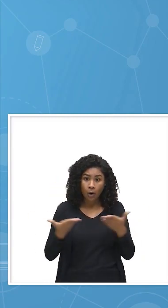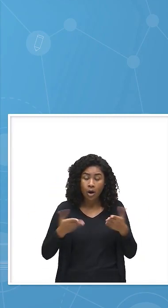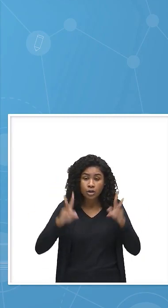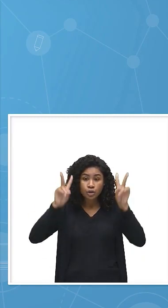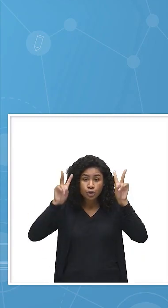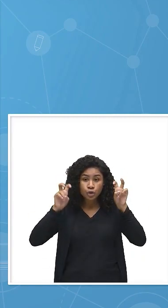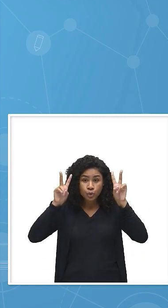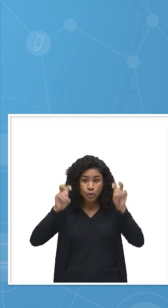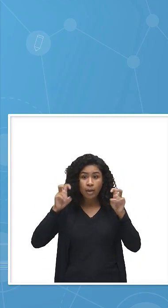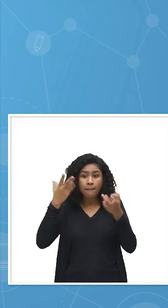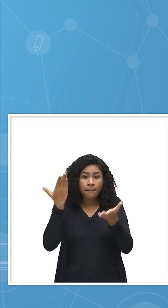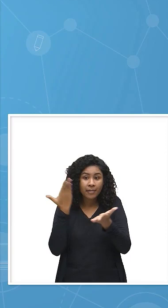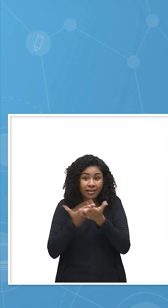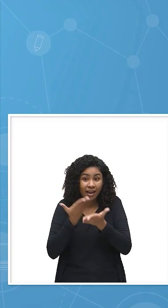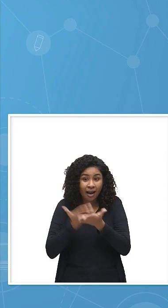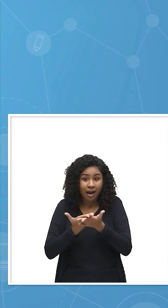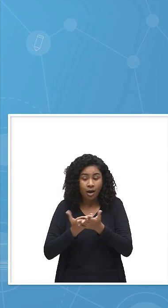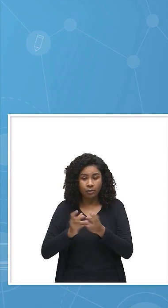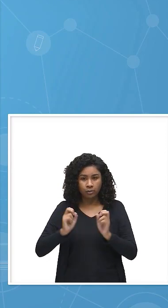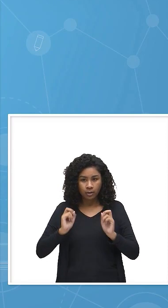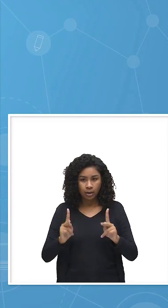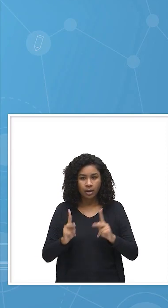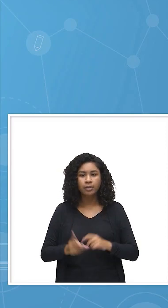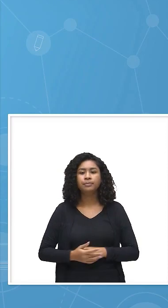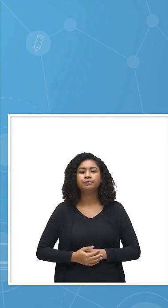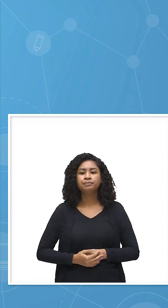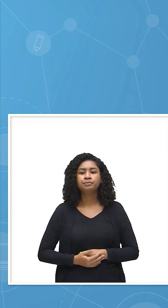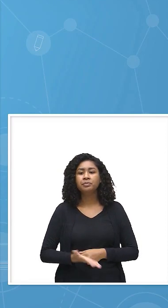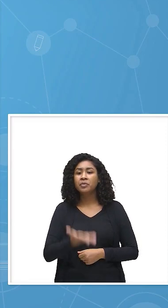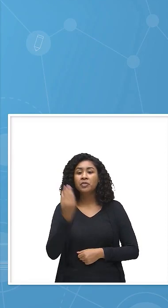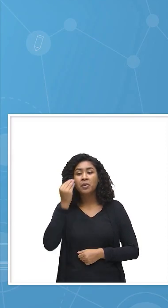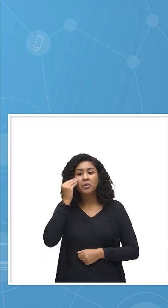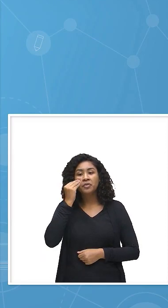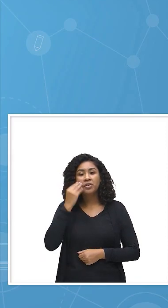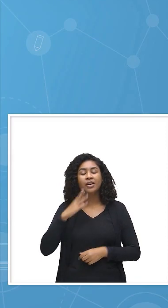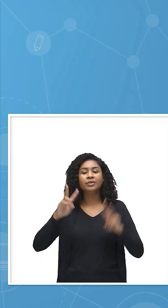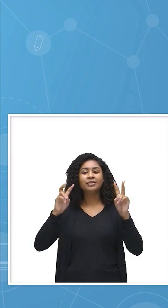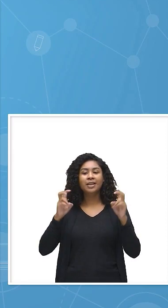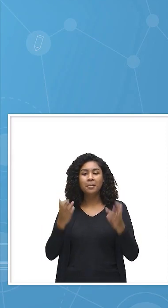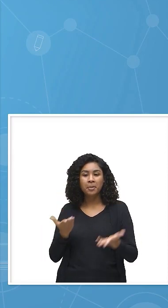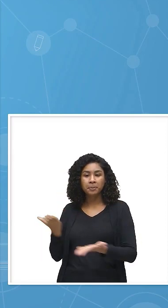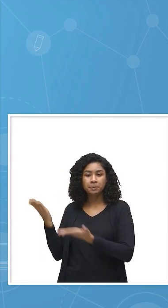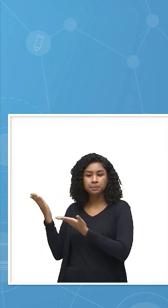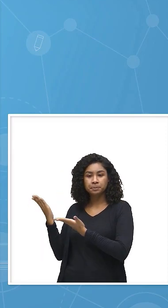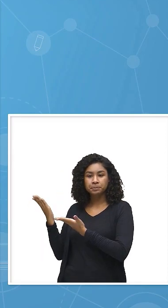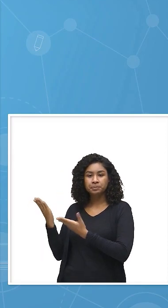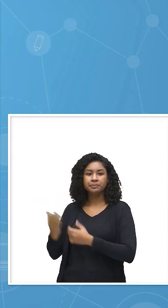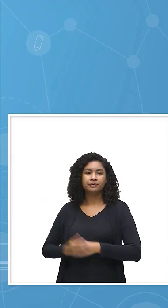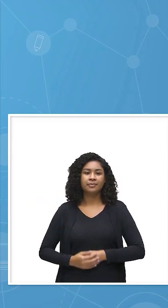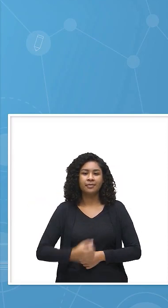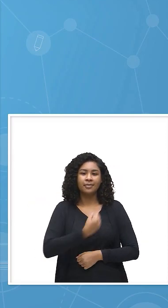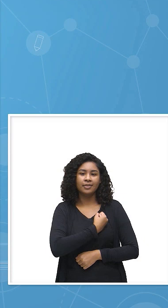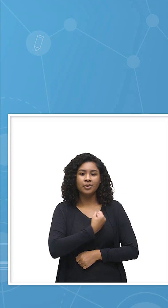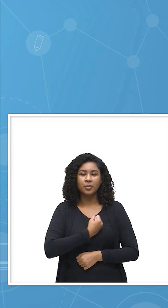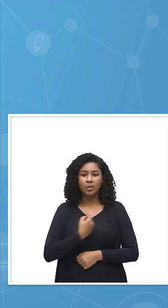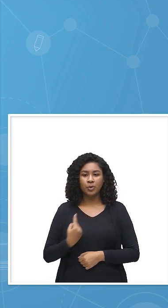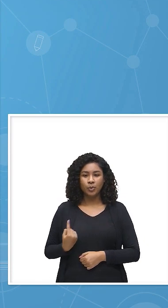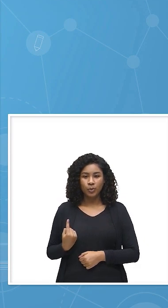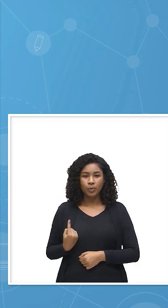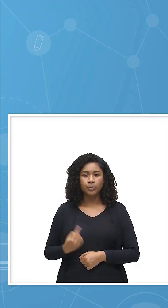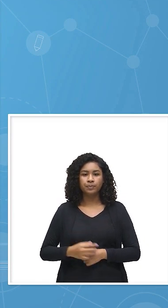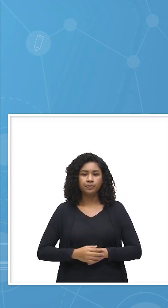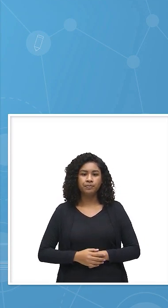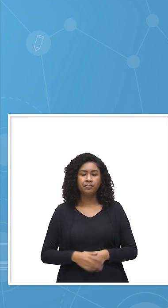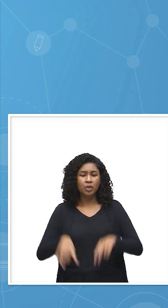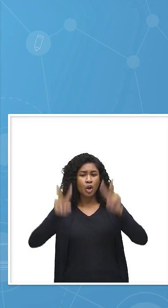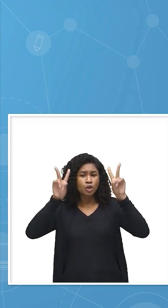bom? Certinho? Vamos lá. A nossa questão? Então, na nossa primeira questão, a gente vai ver aí que, de acordo com o que foi desenvolvido